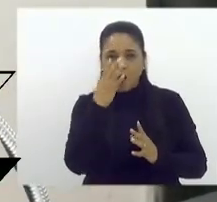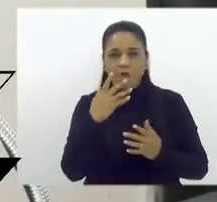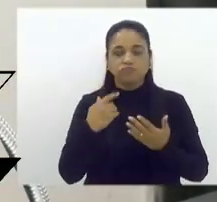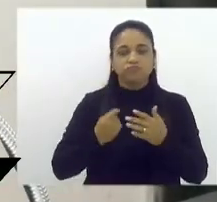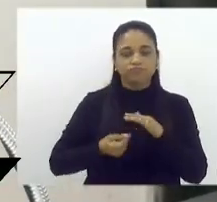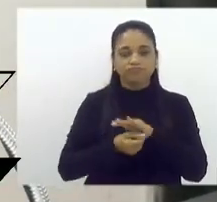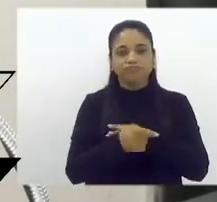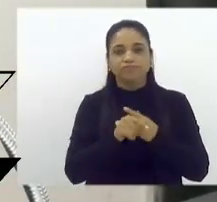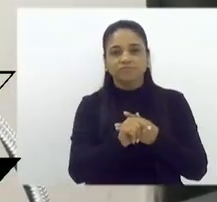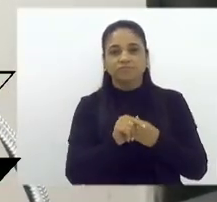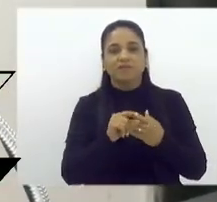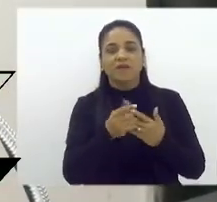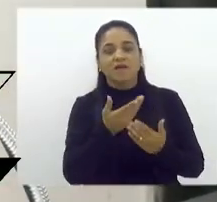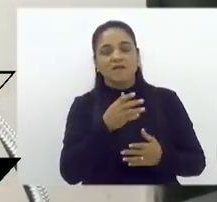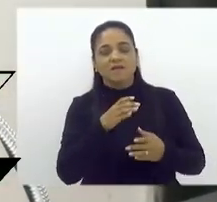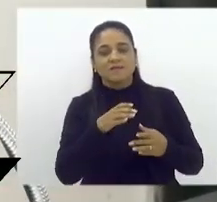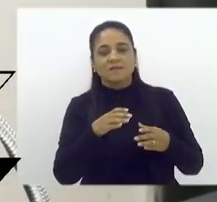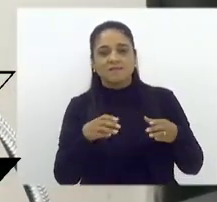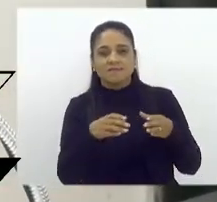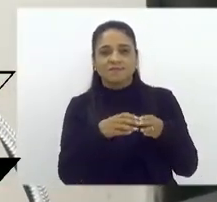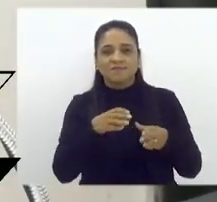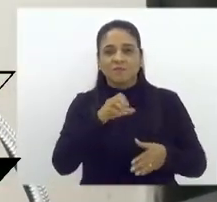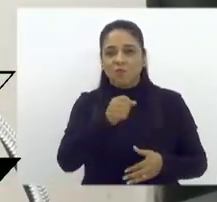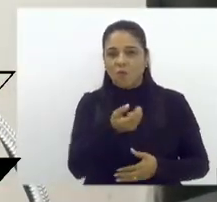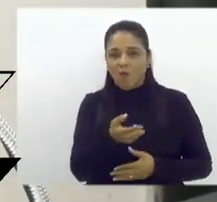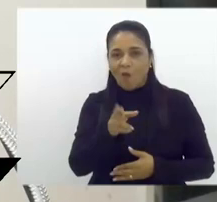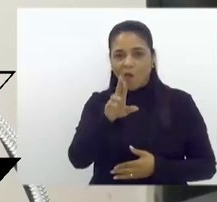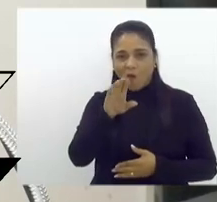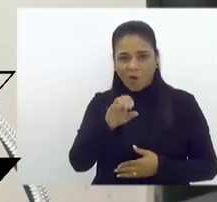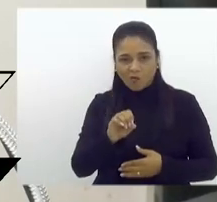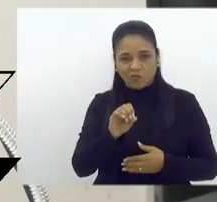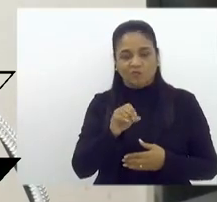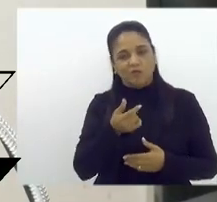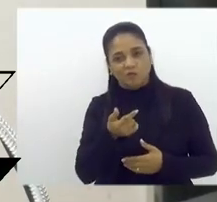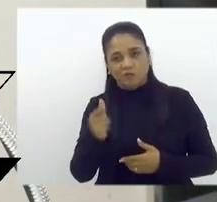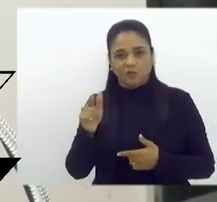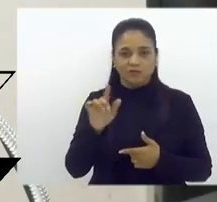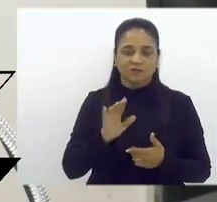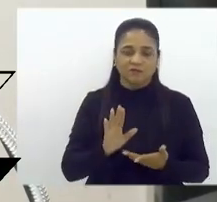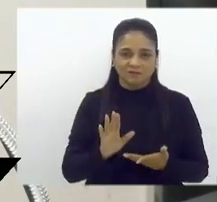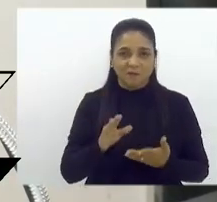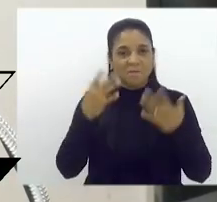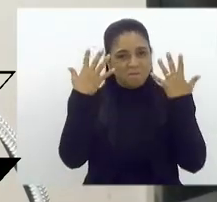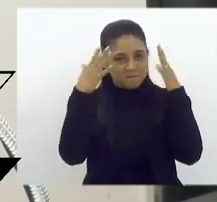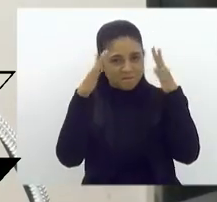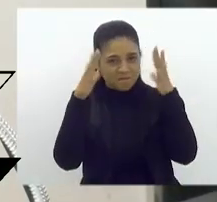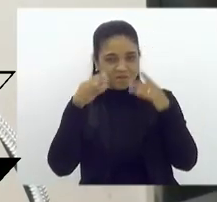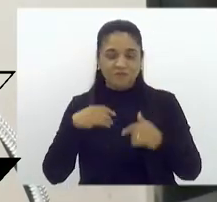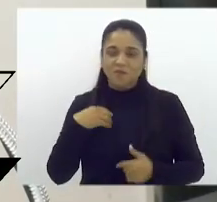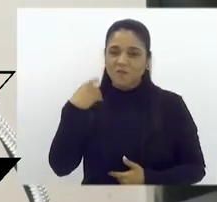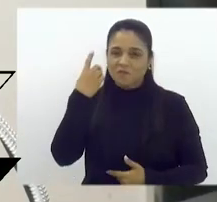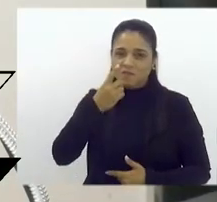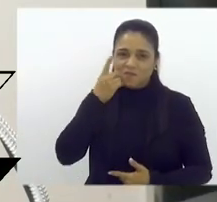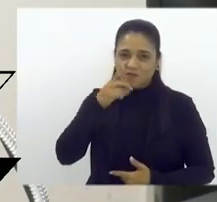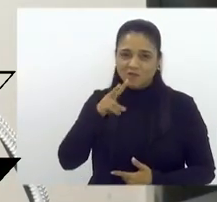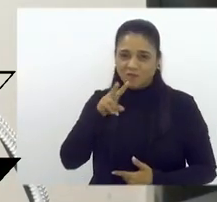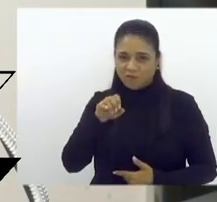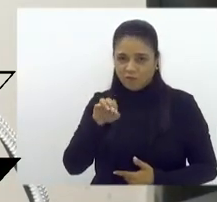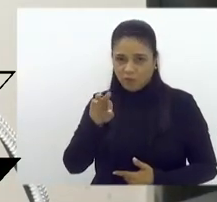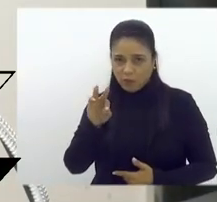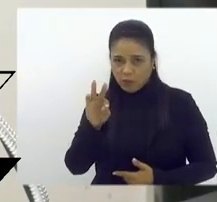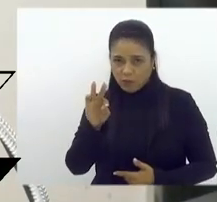e da série Ouro e da Outras Providências. Antes de mais nada, parabenizar o deputado Vitor Júnior, não só pela